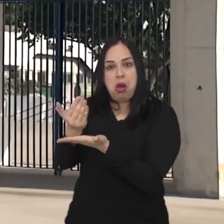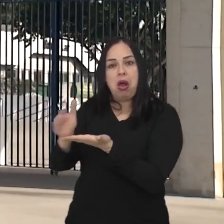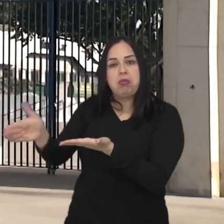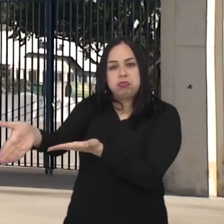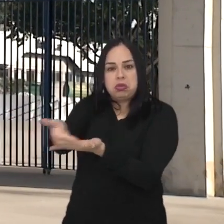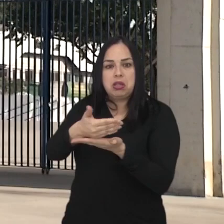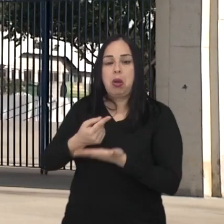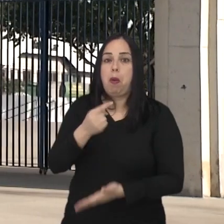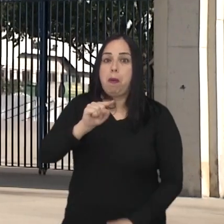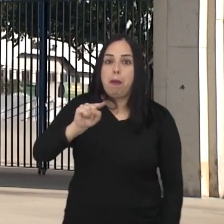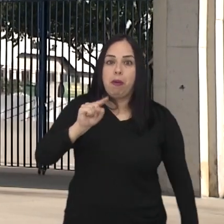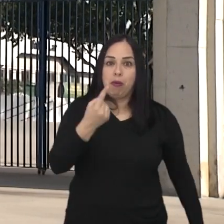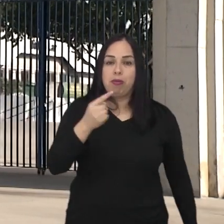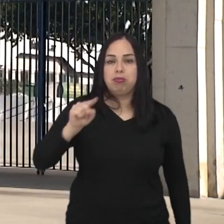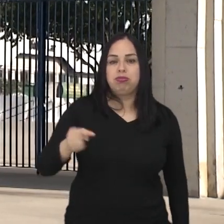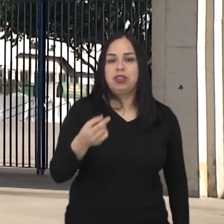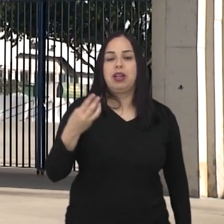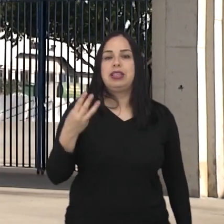anualmente a arrecadação de R$